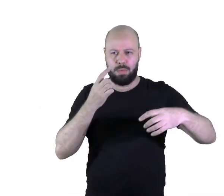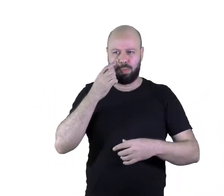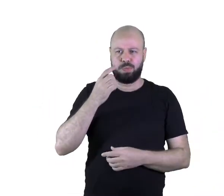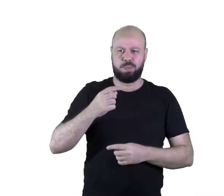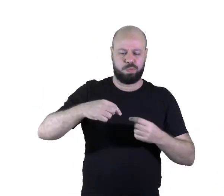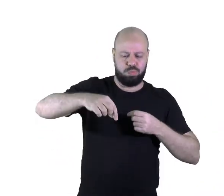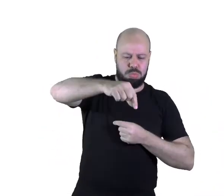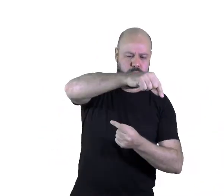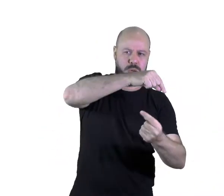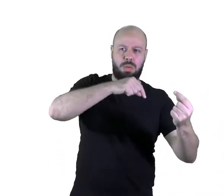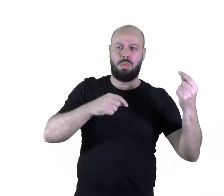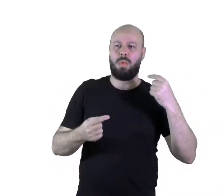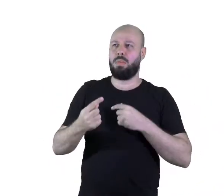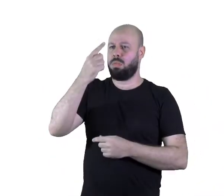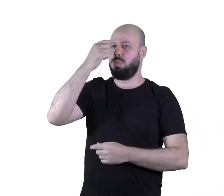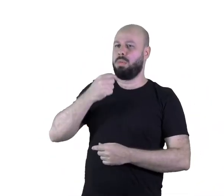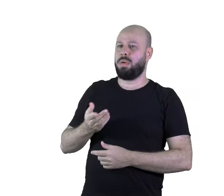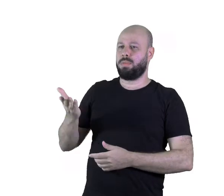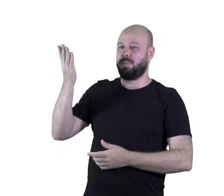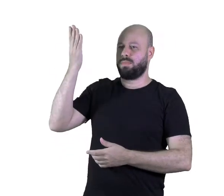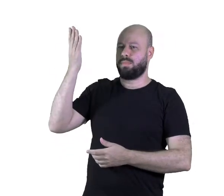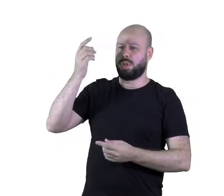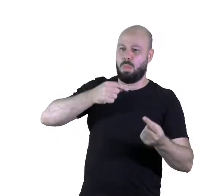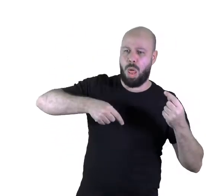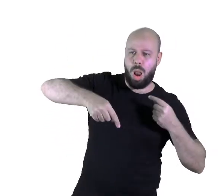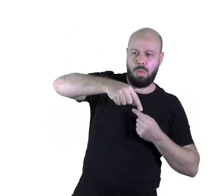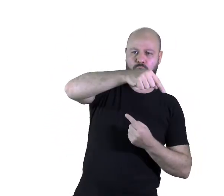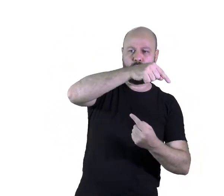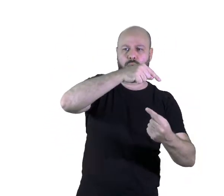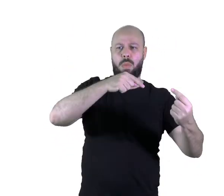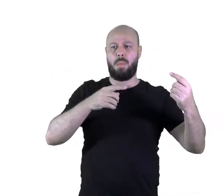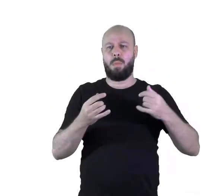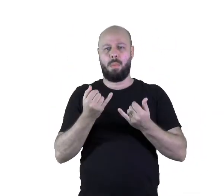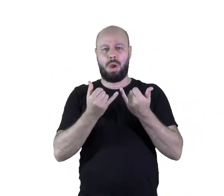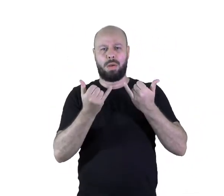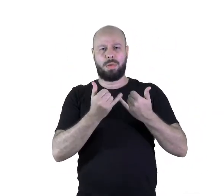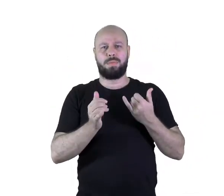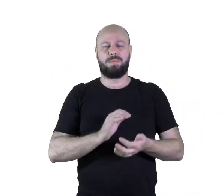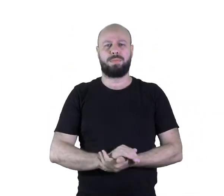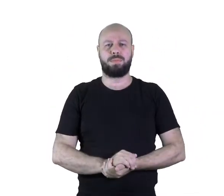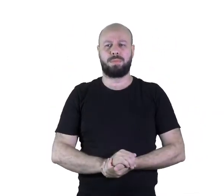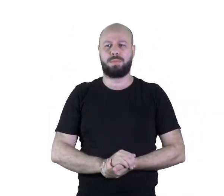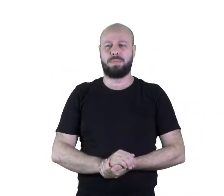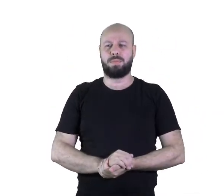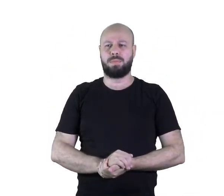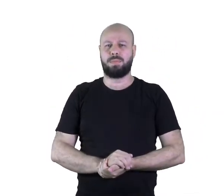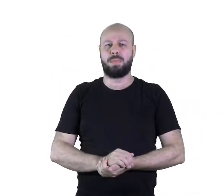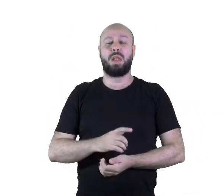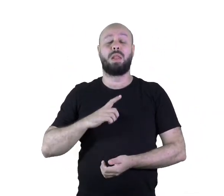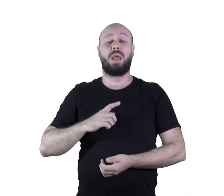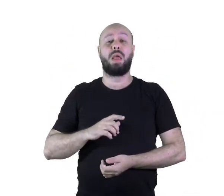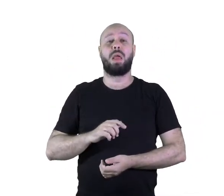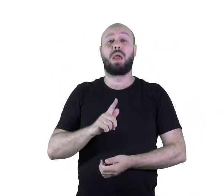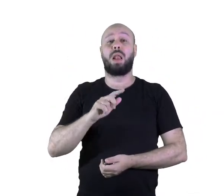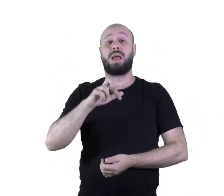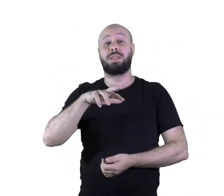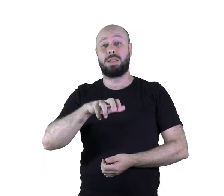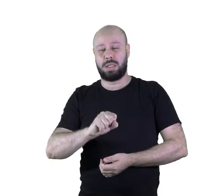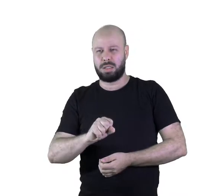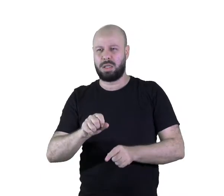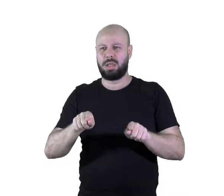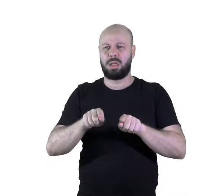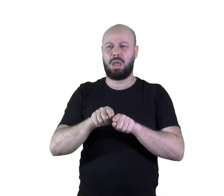como a gente vê aqui na nossa imagem. Também tem galáxias que são